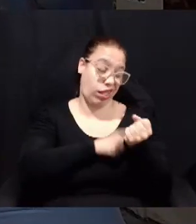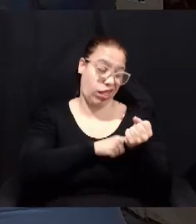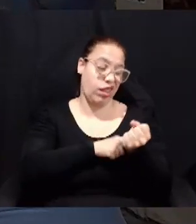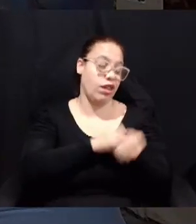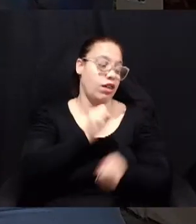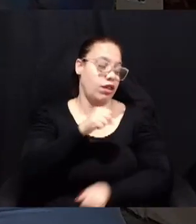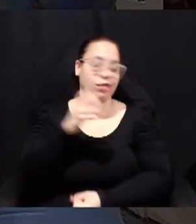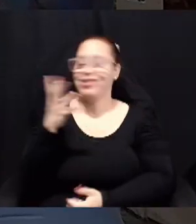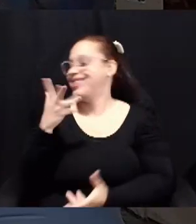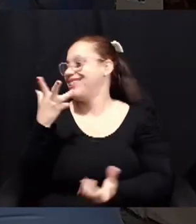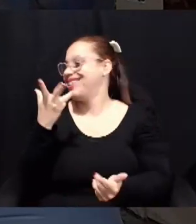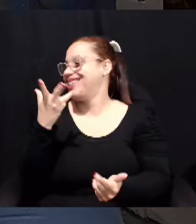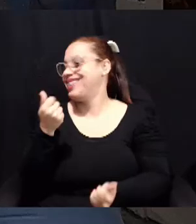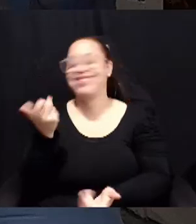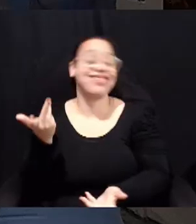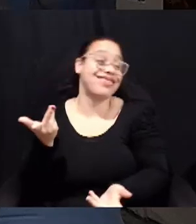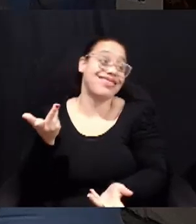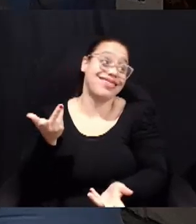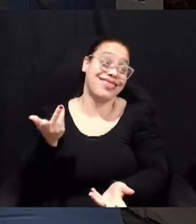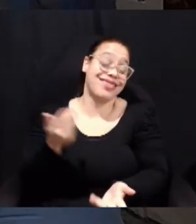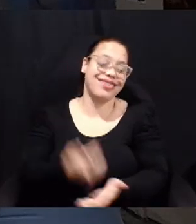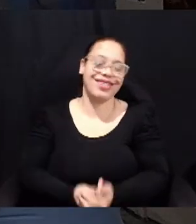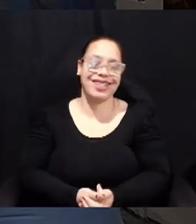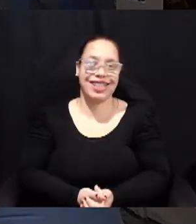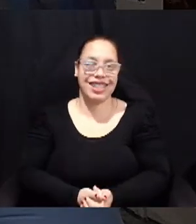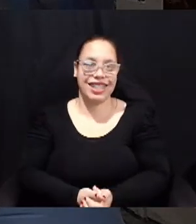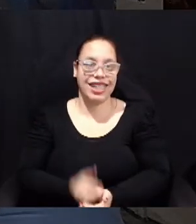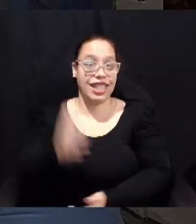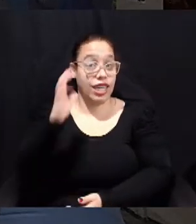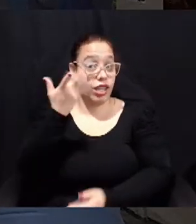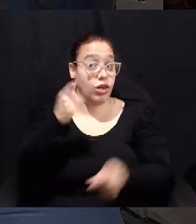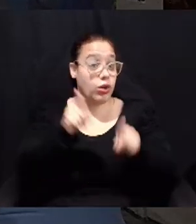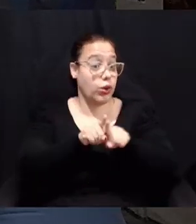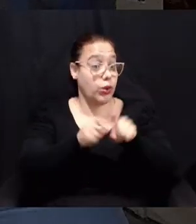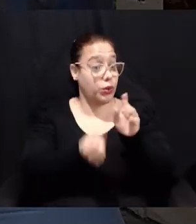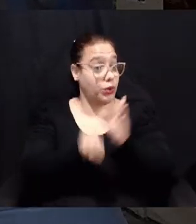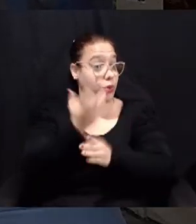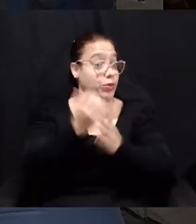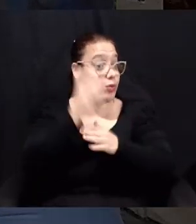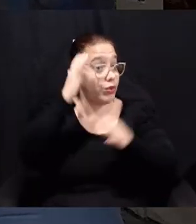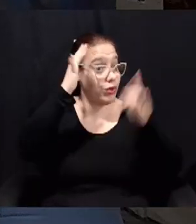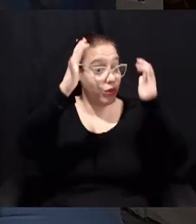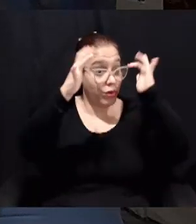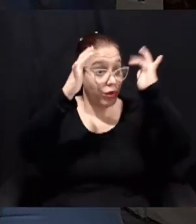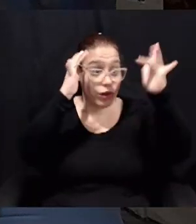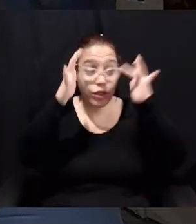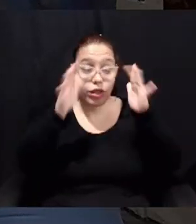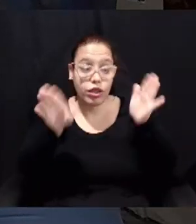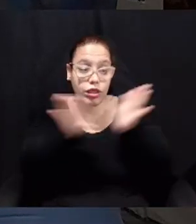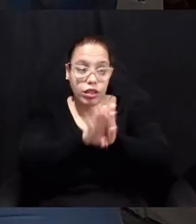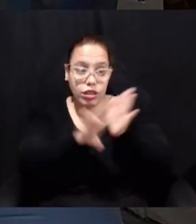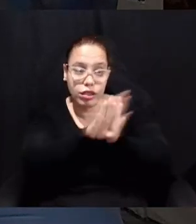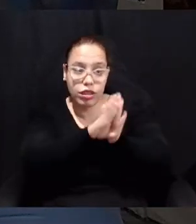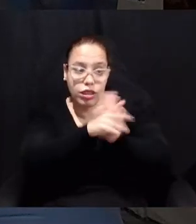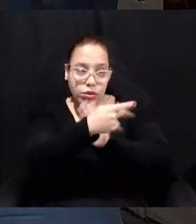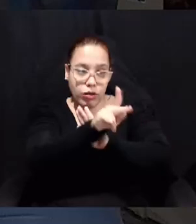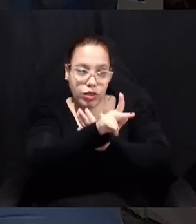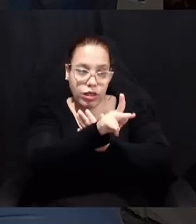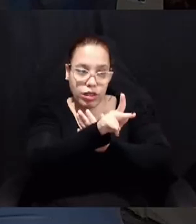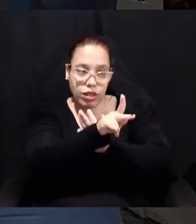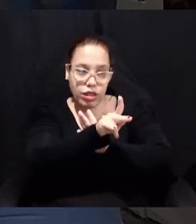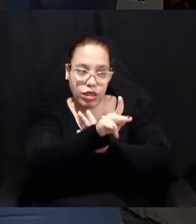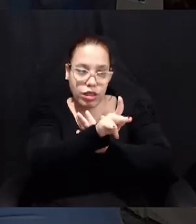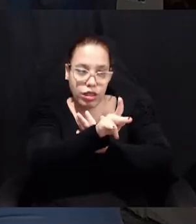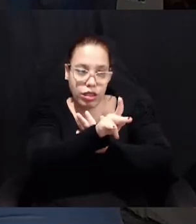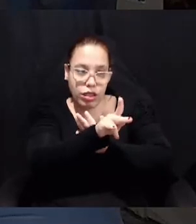maravilhoso, né? Como Exatamente. você mesmo disse. E acontece também de surgir uma ideia a partir das demandas que chegam para você? Questões